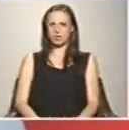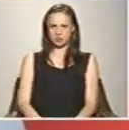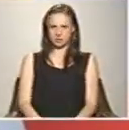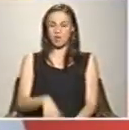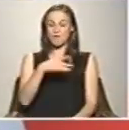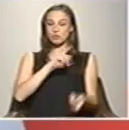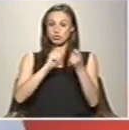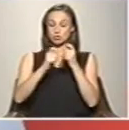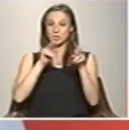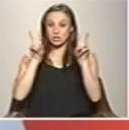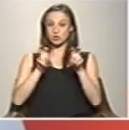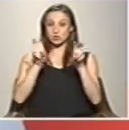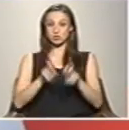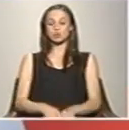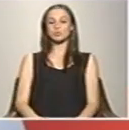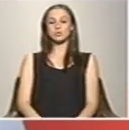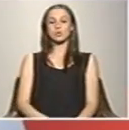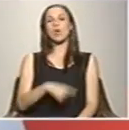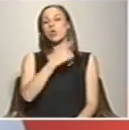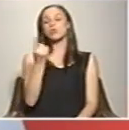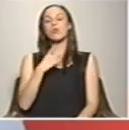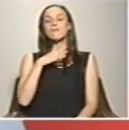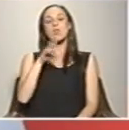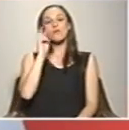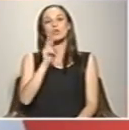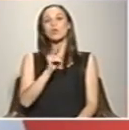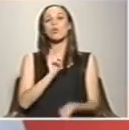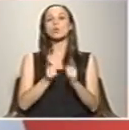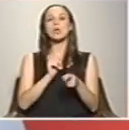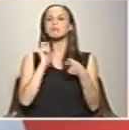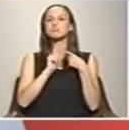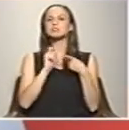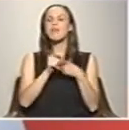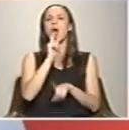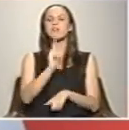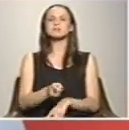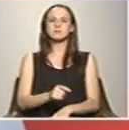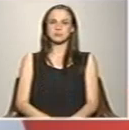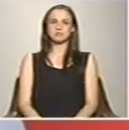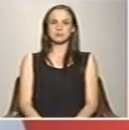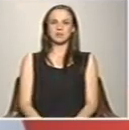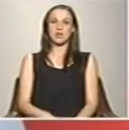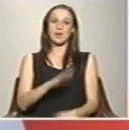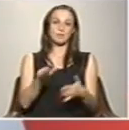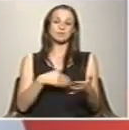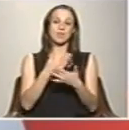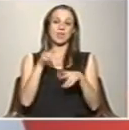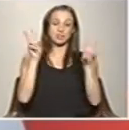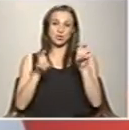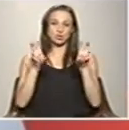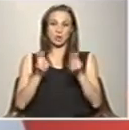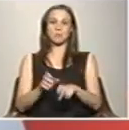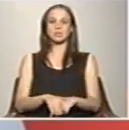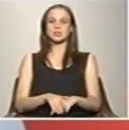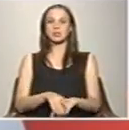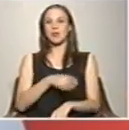não é? Ah, mas o que nós queremos é ver o que é que eles estão dispostos a escrever que é que têm e assinar a apresentar nesta sobre matéria. Estas matérias.